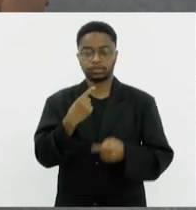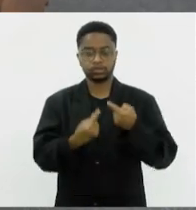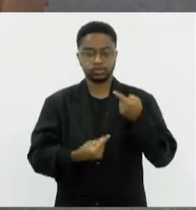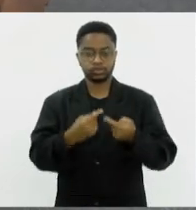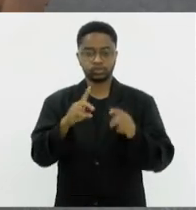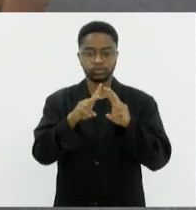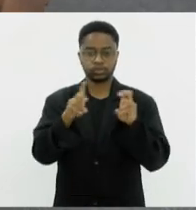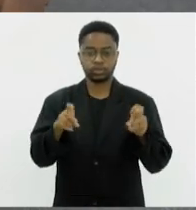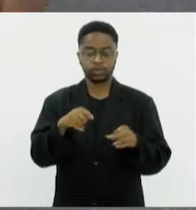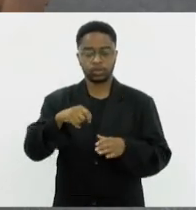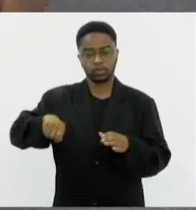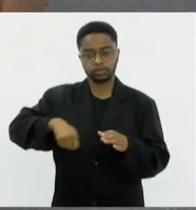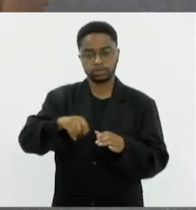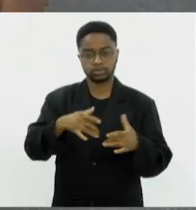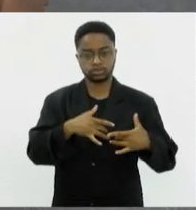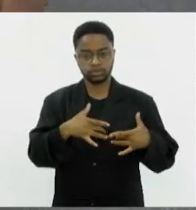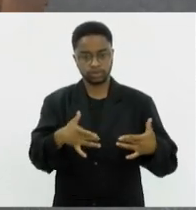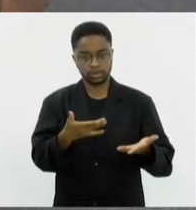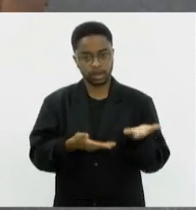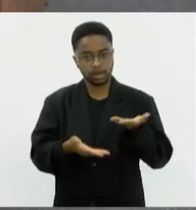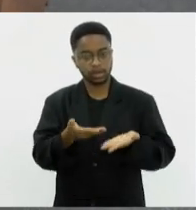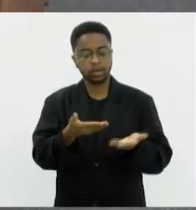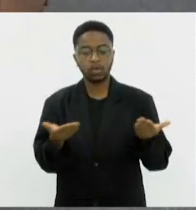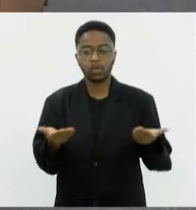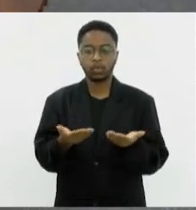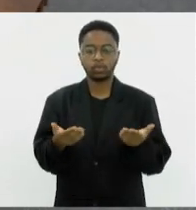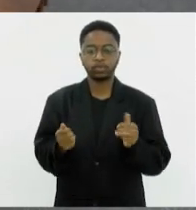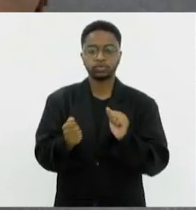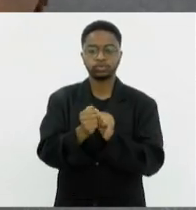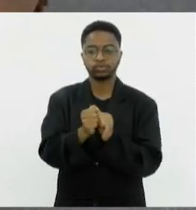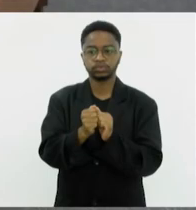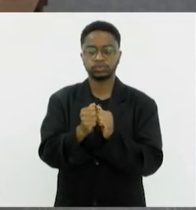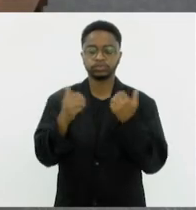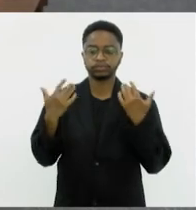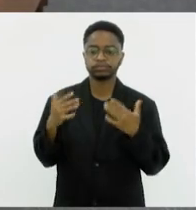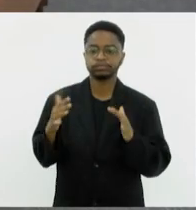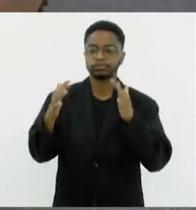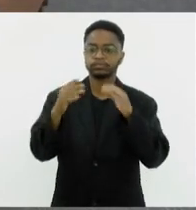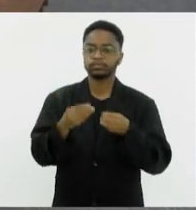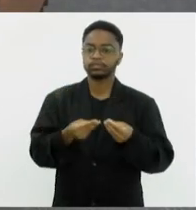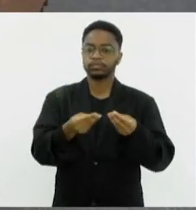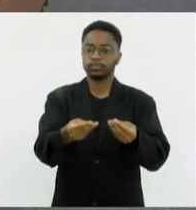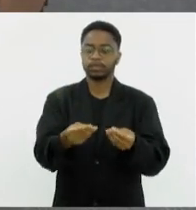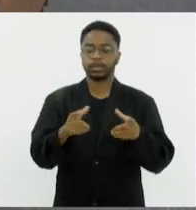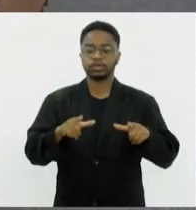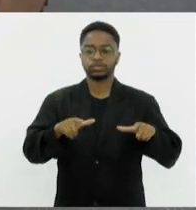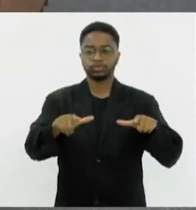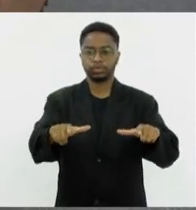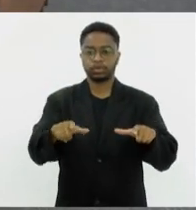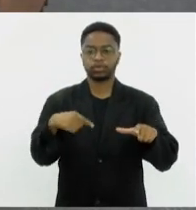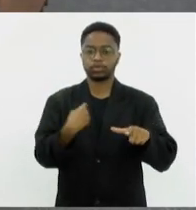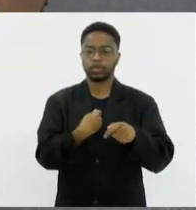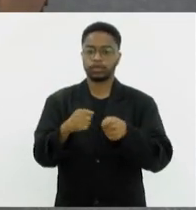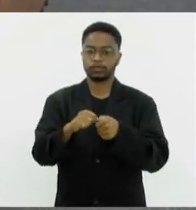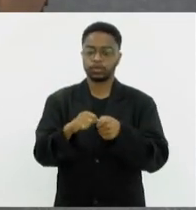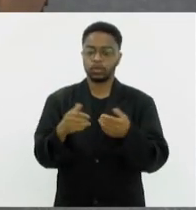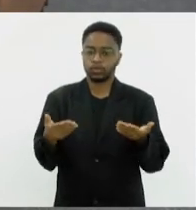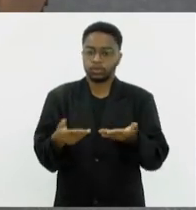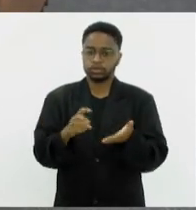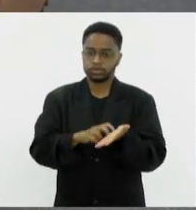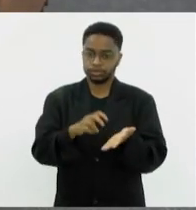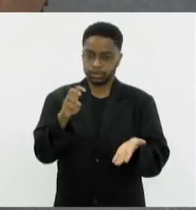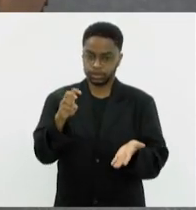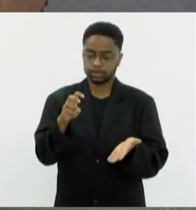solidárias fez parte hoje da cerimônia de entrega dos diplomas Paul Singer que a gente fez pela manhã,